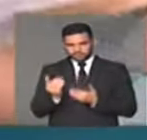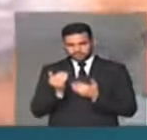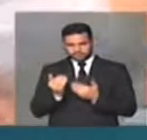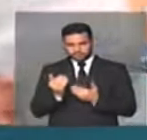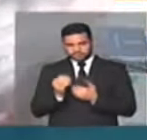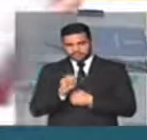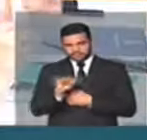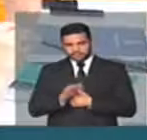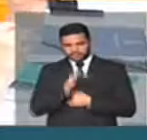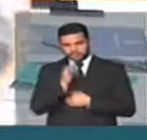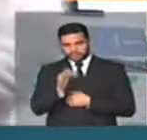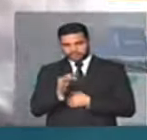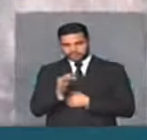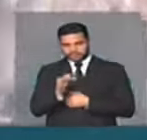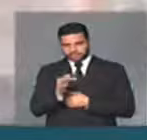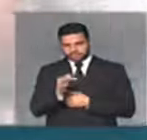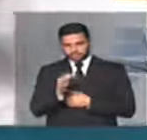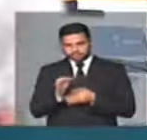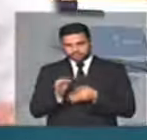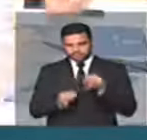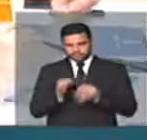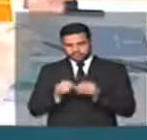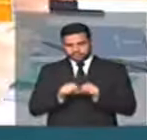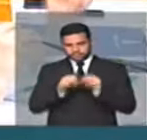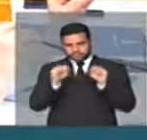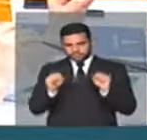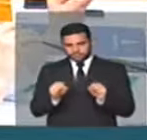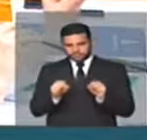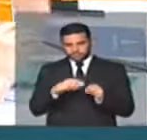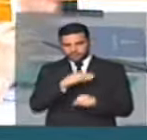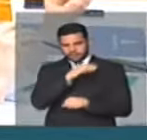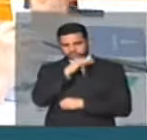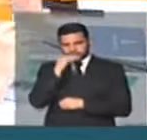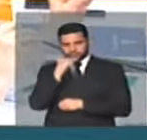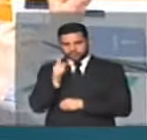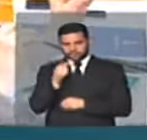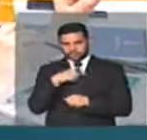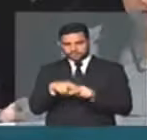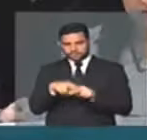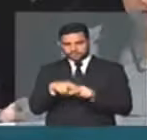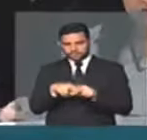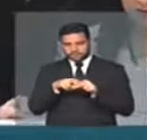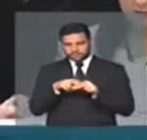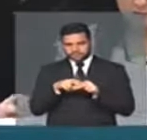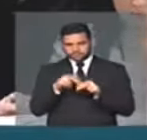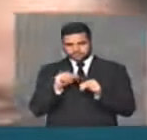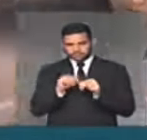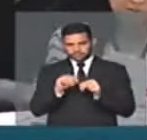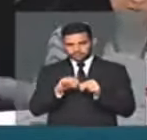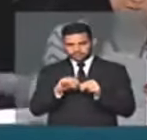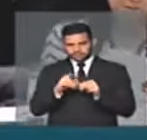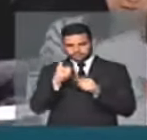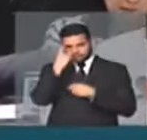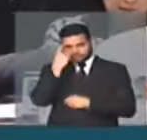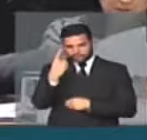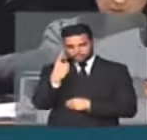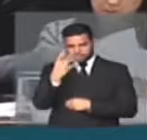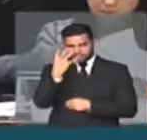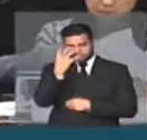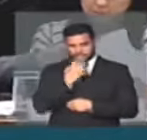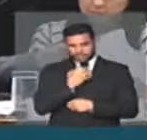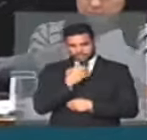jovens que serão condenados no sistema adulto, não apenas por atos